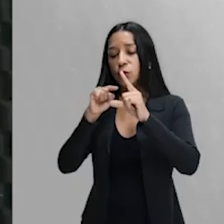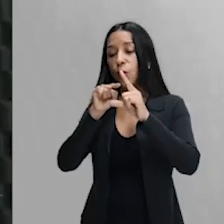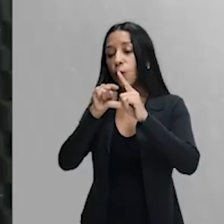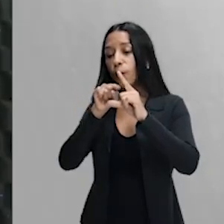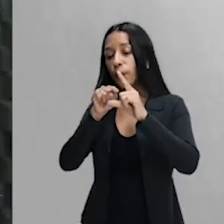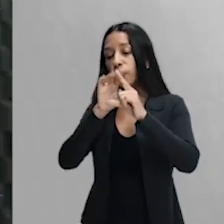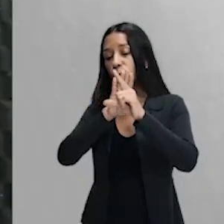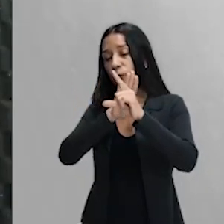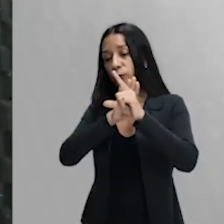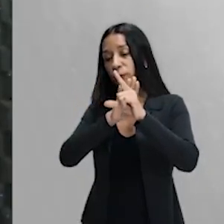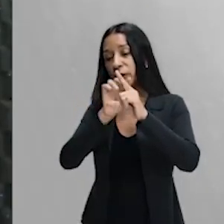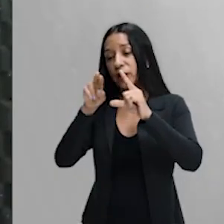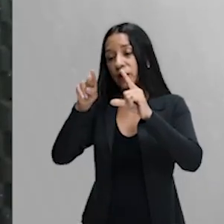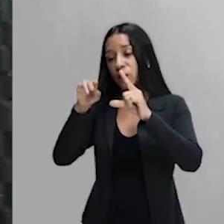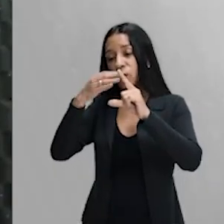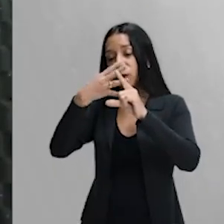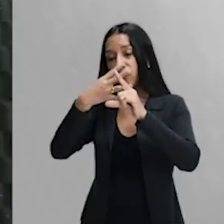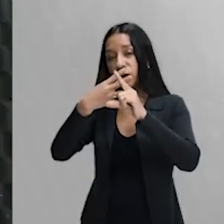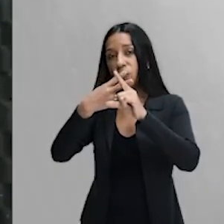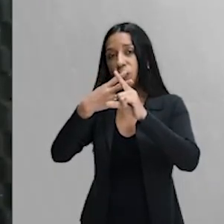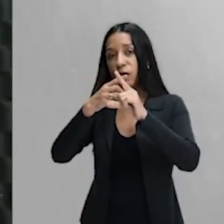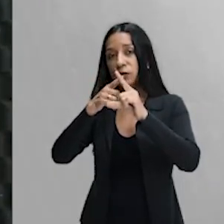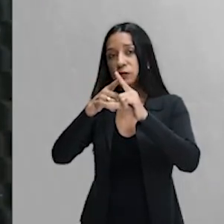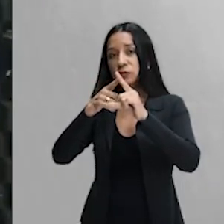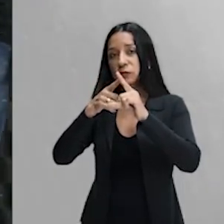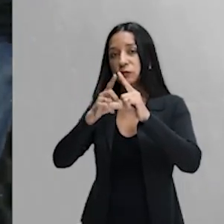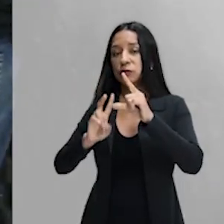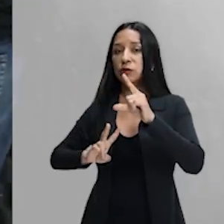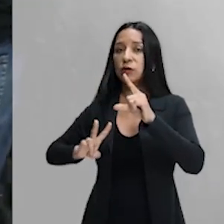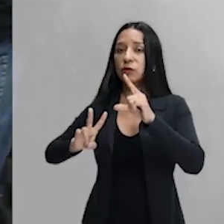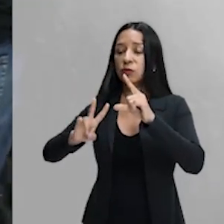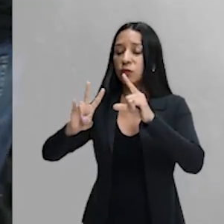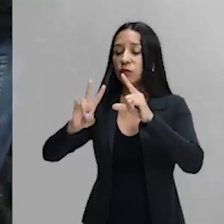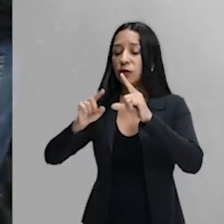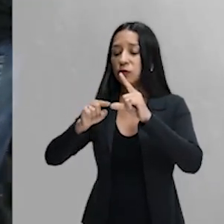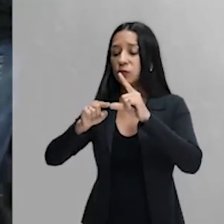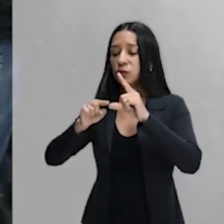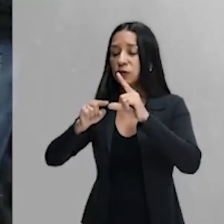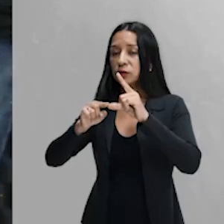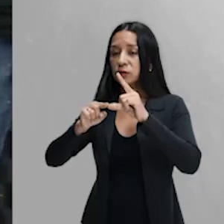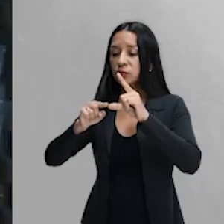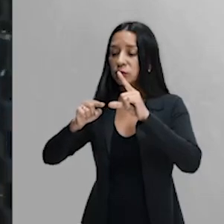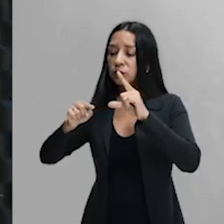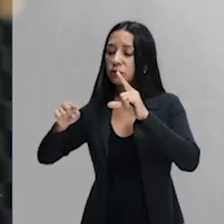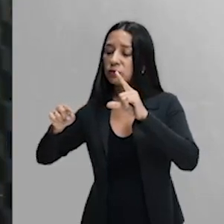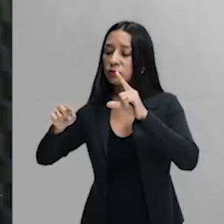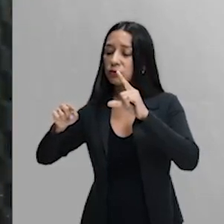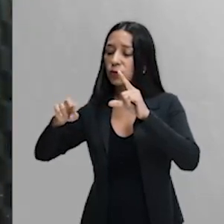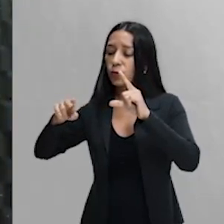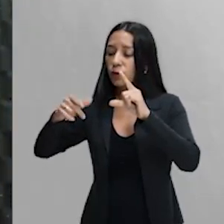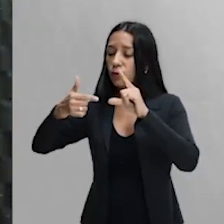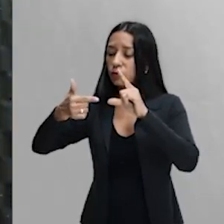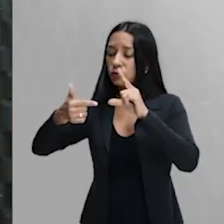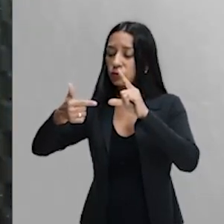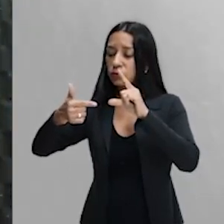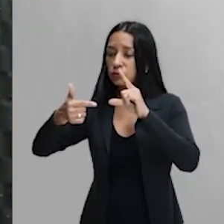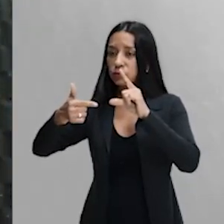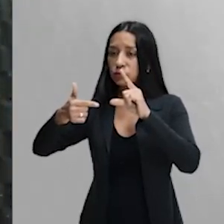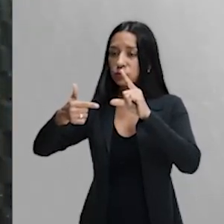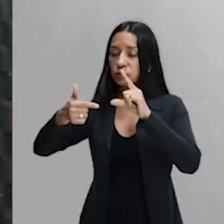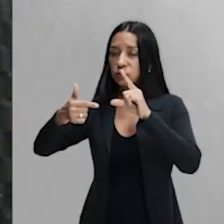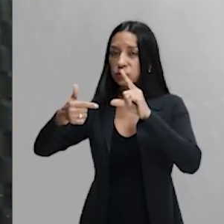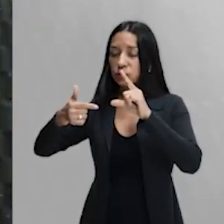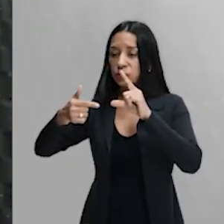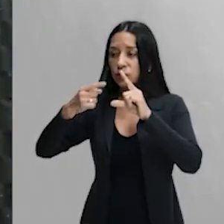mede 4, certo? Esse valor de H até A mede 2, ó. Tá? Só